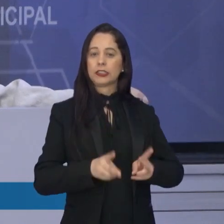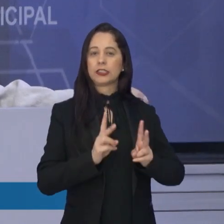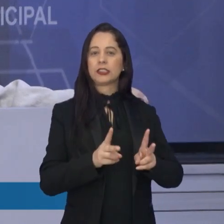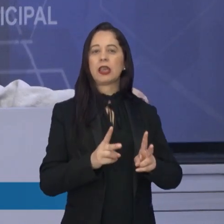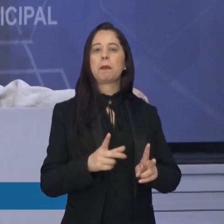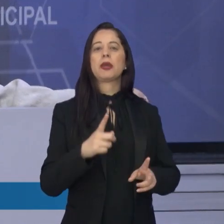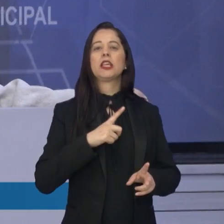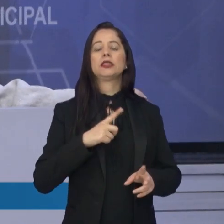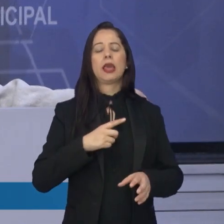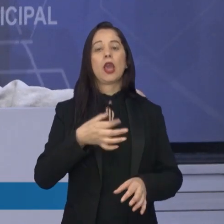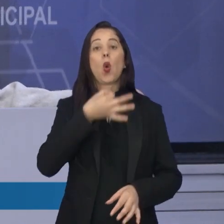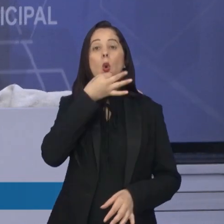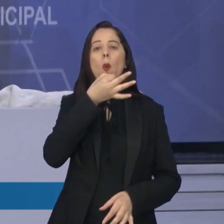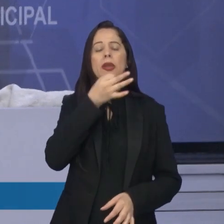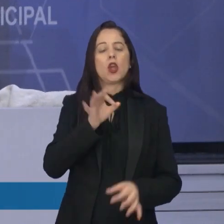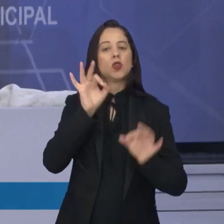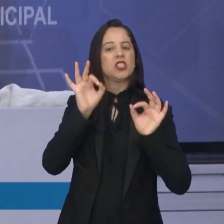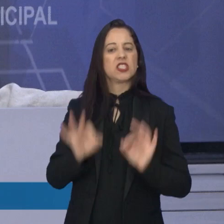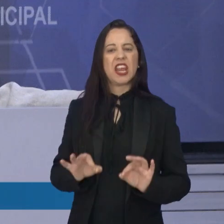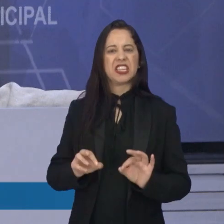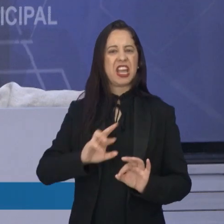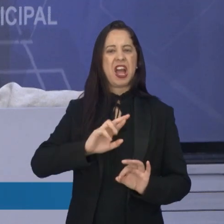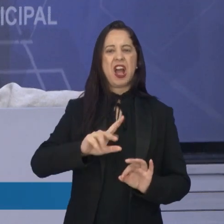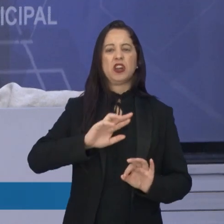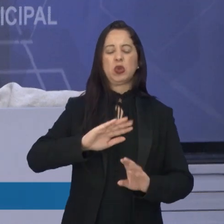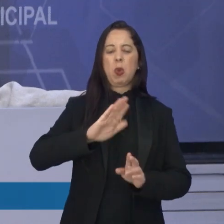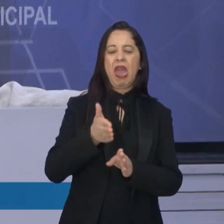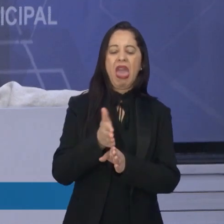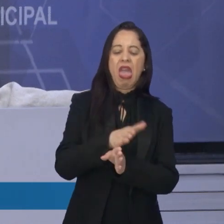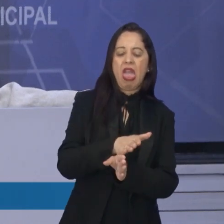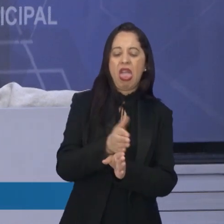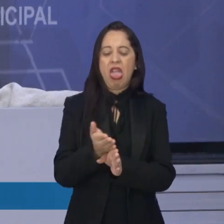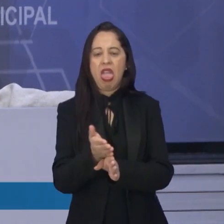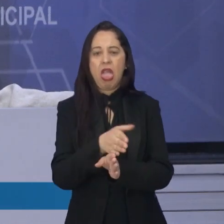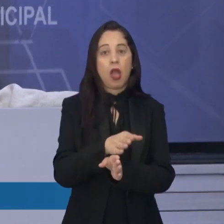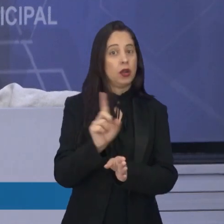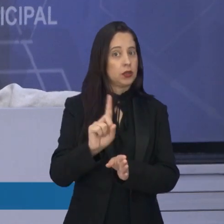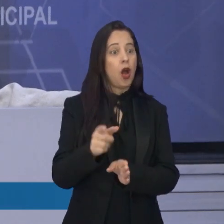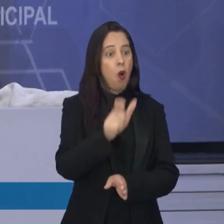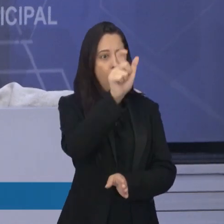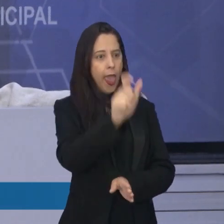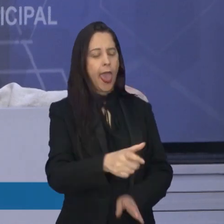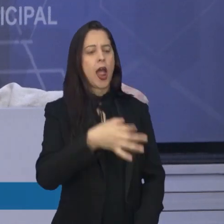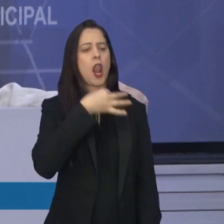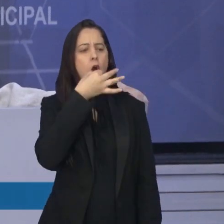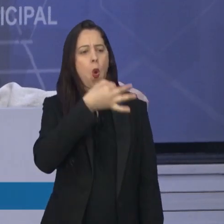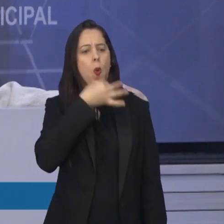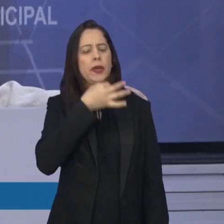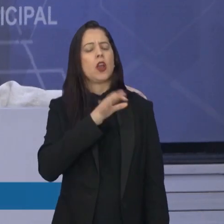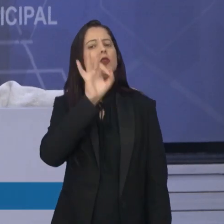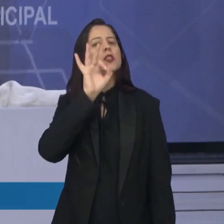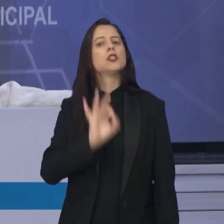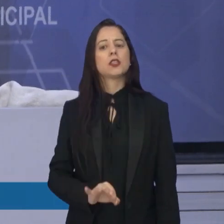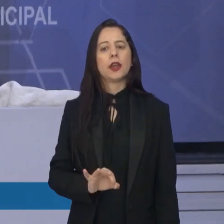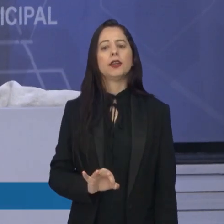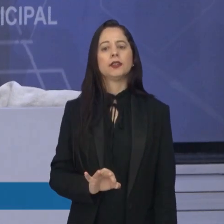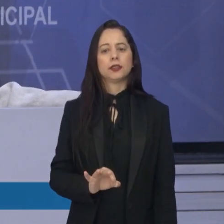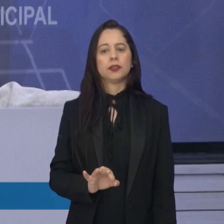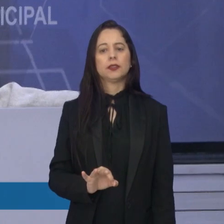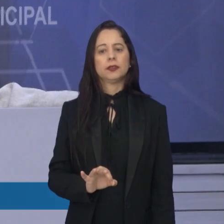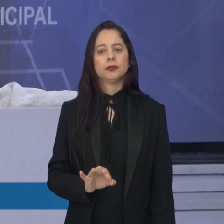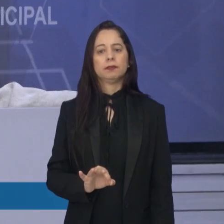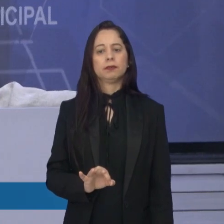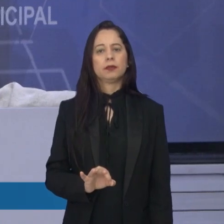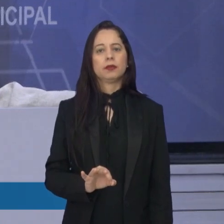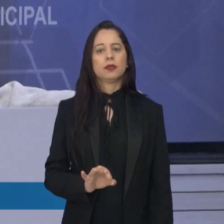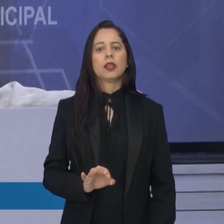lado, né? Ela não é uma jornalista neutra, ela é uma jornalista que tem lado. E o lado é